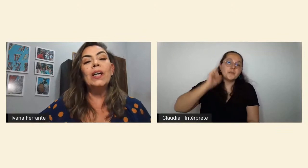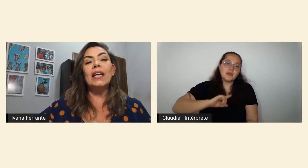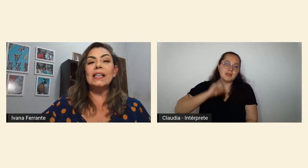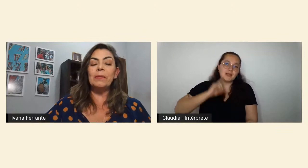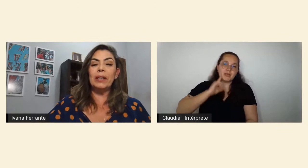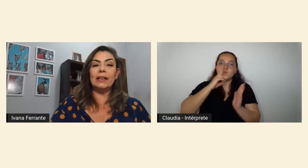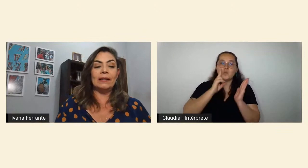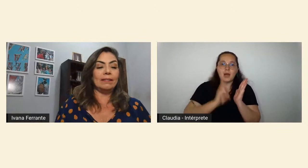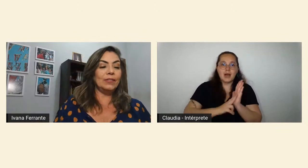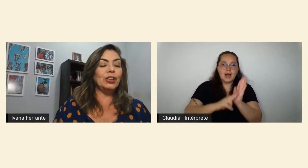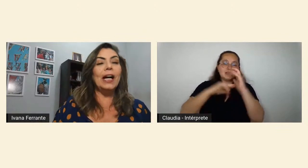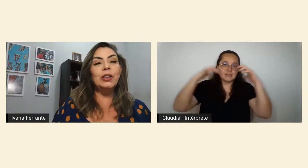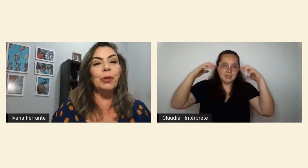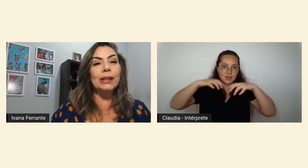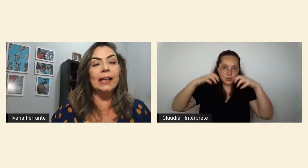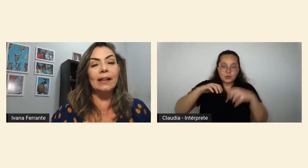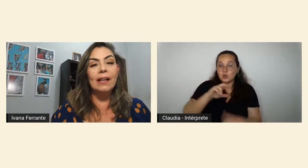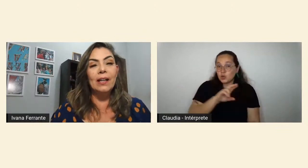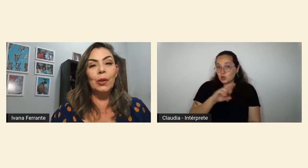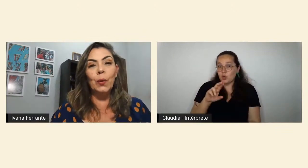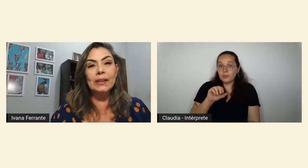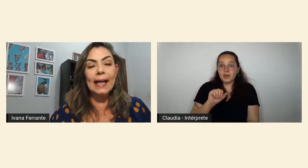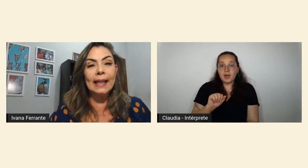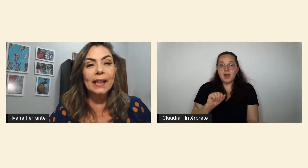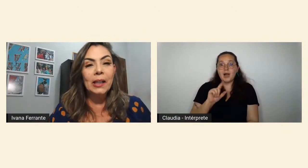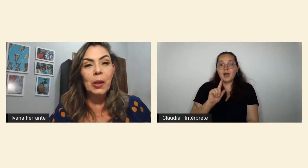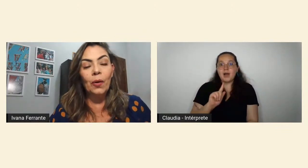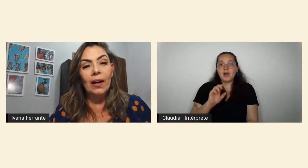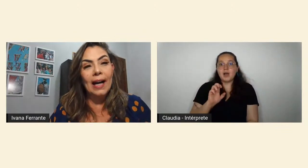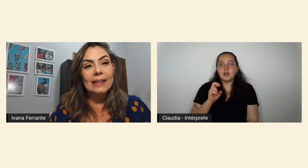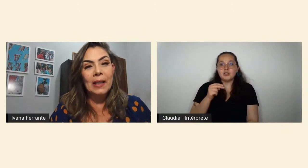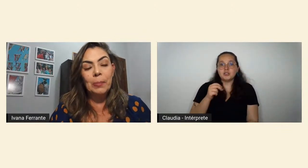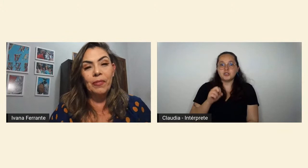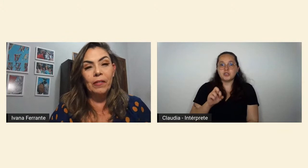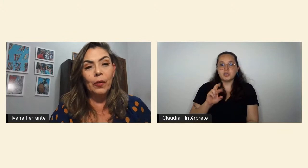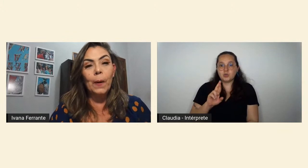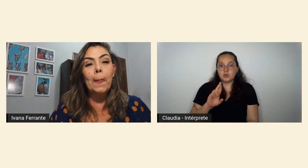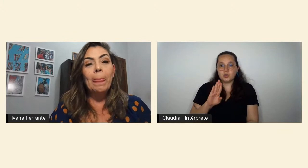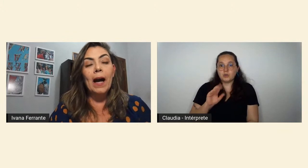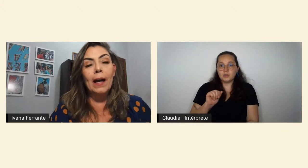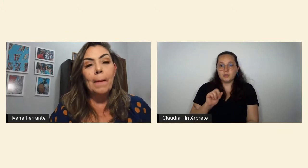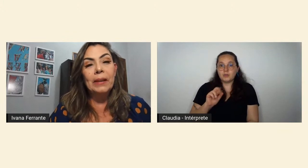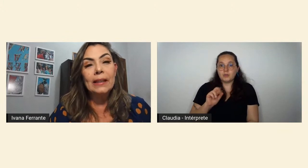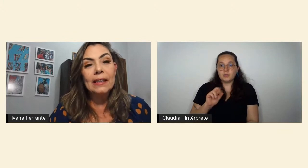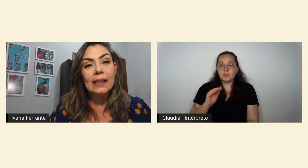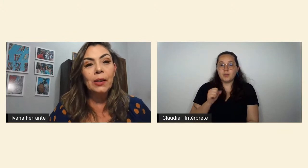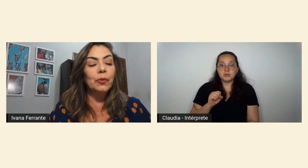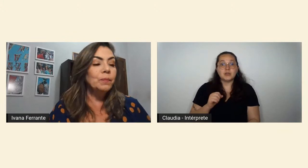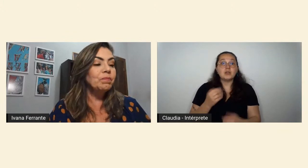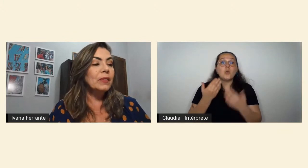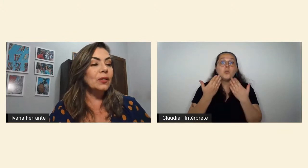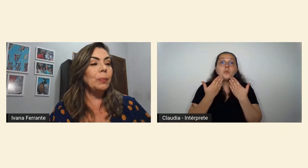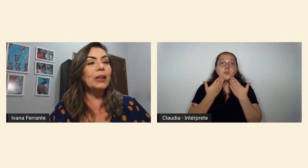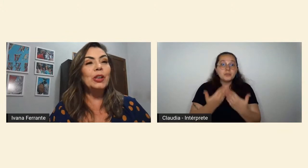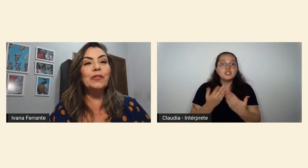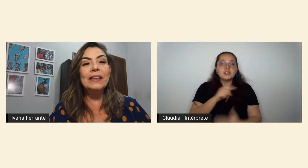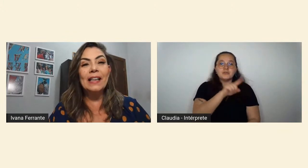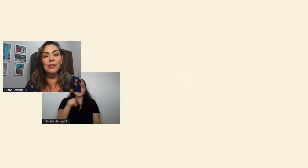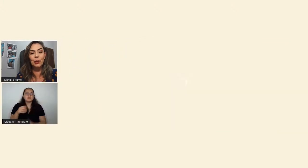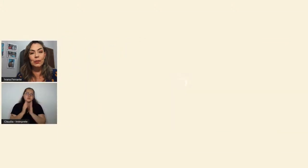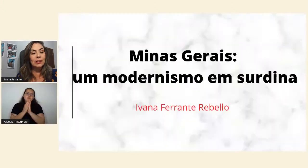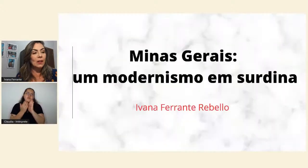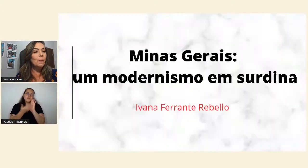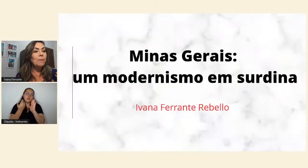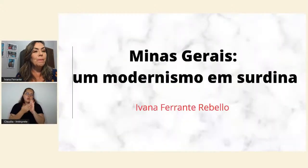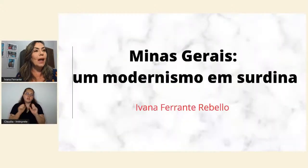mineiro na Semana de Arte Moderna. Eu gostaria que colocassem, por favor, a capa desse livro só para a gente